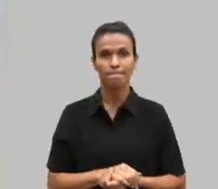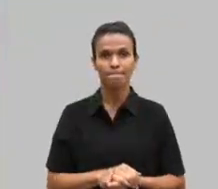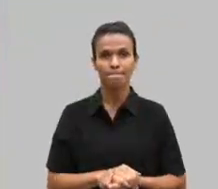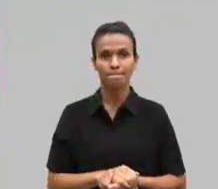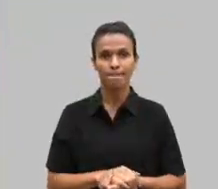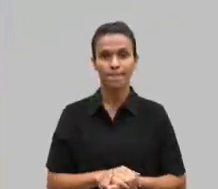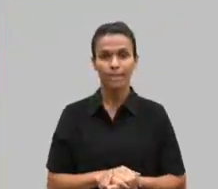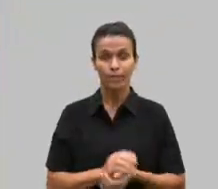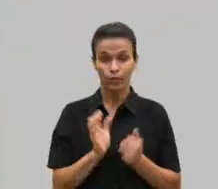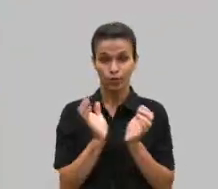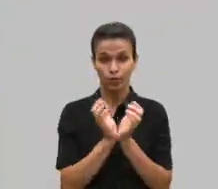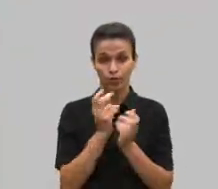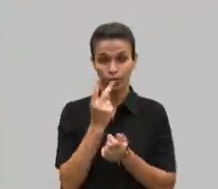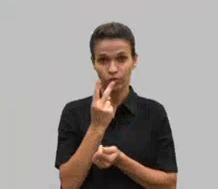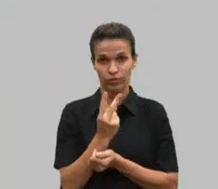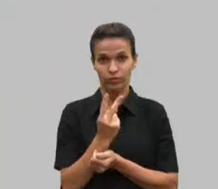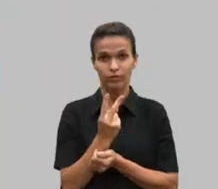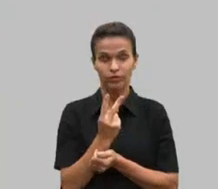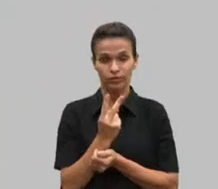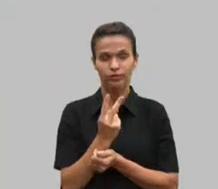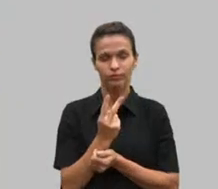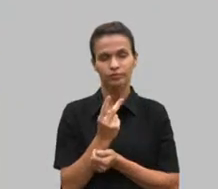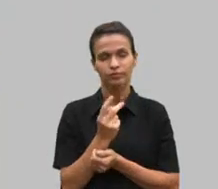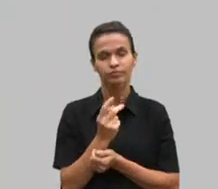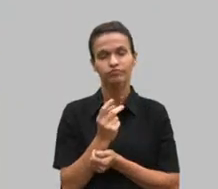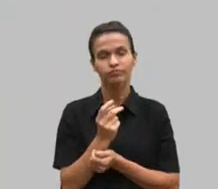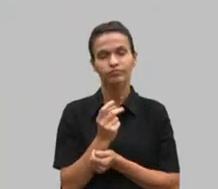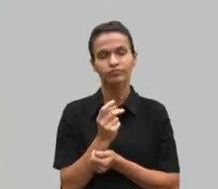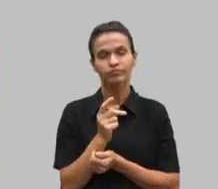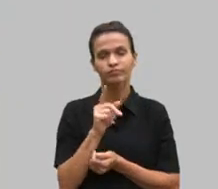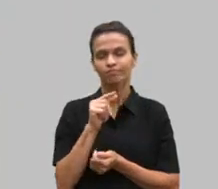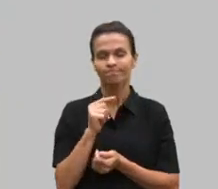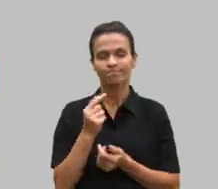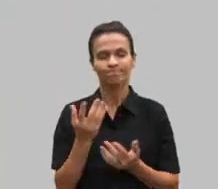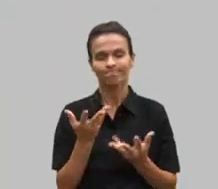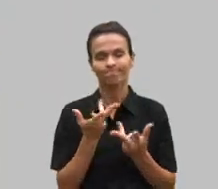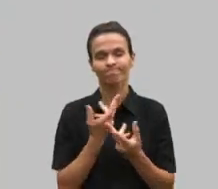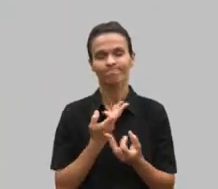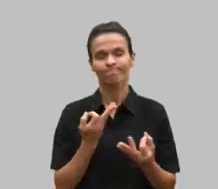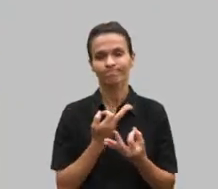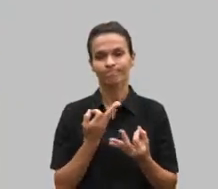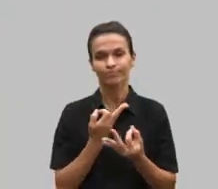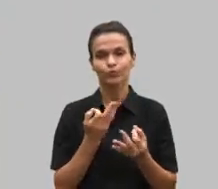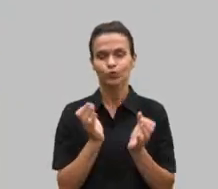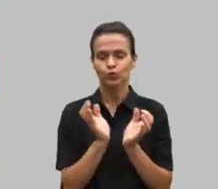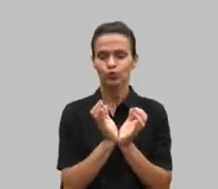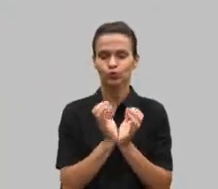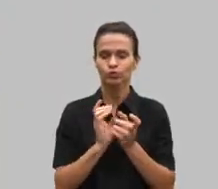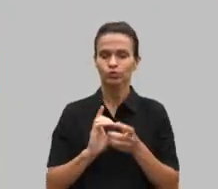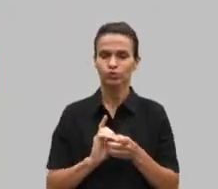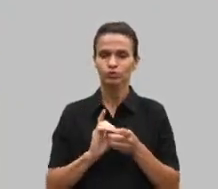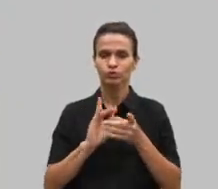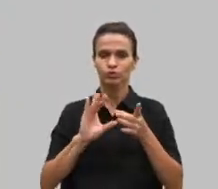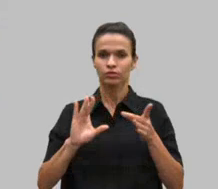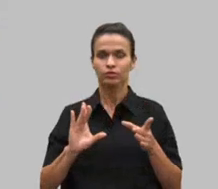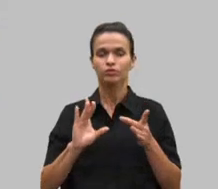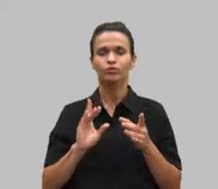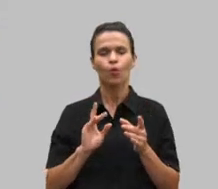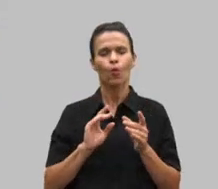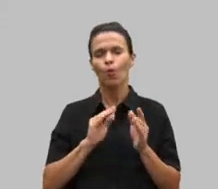o grupo 2 foi foi realmente sensacional um grupo bastante democrático todas as propostas